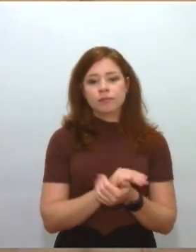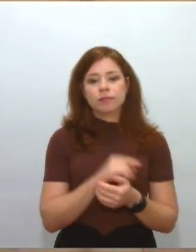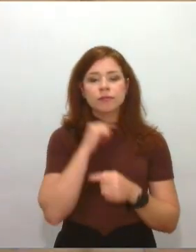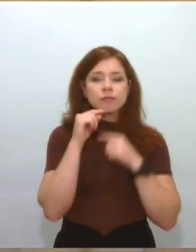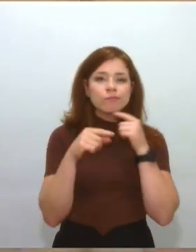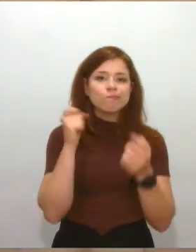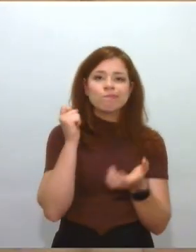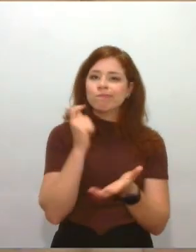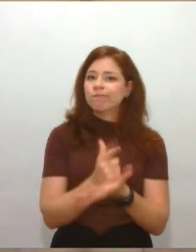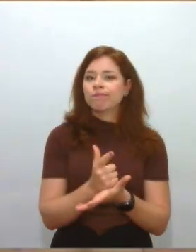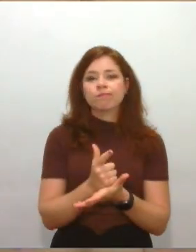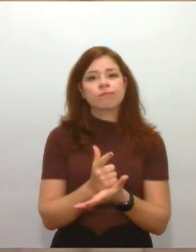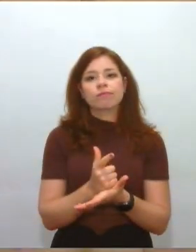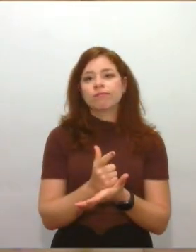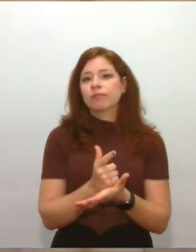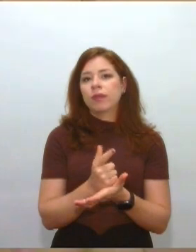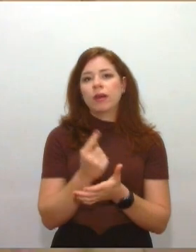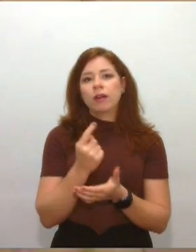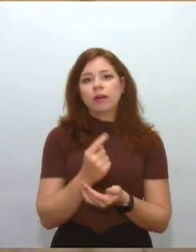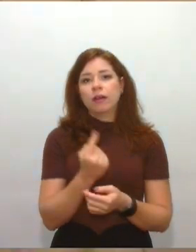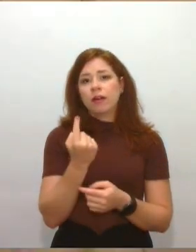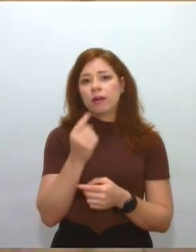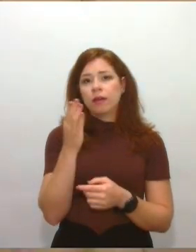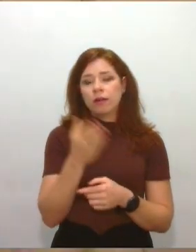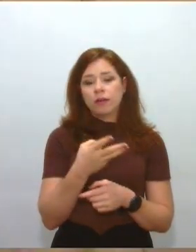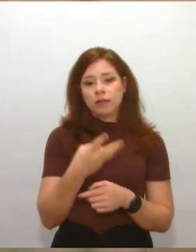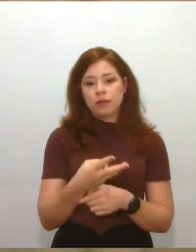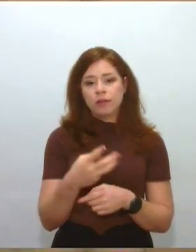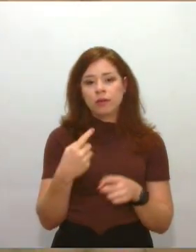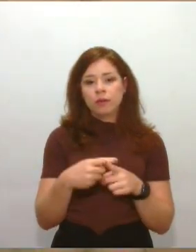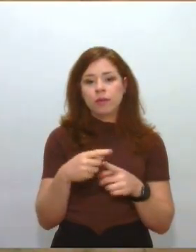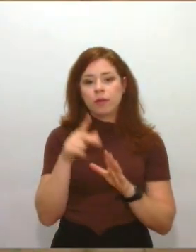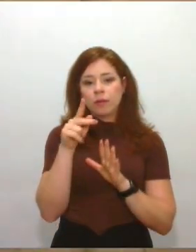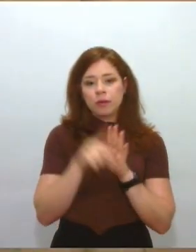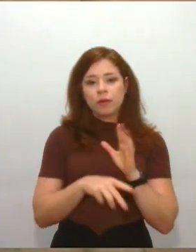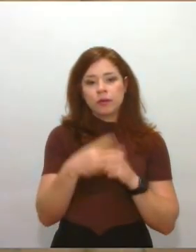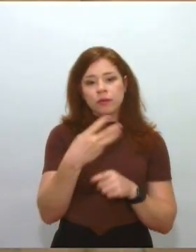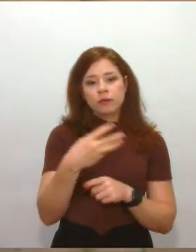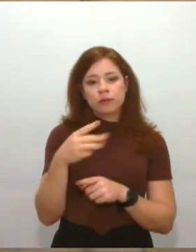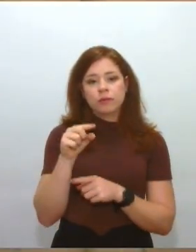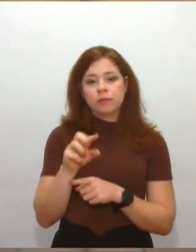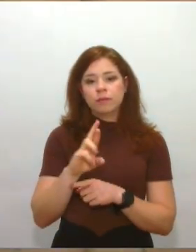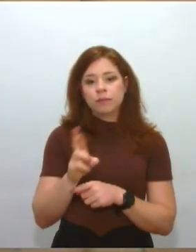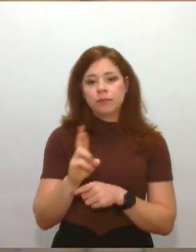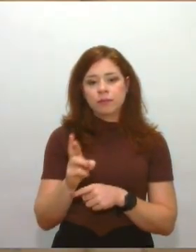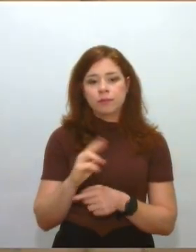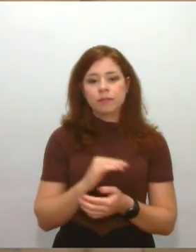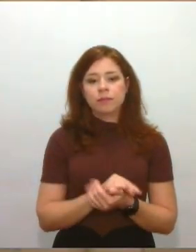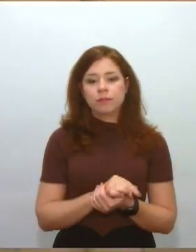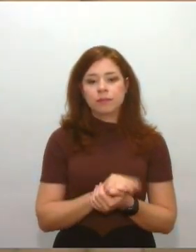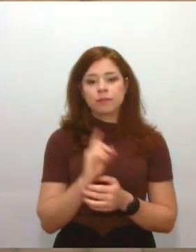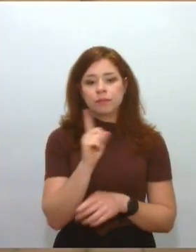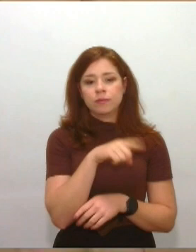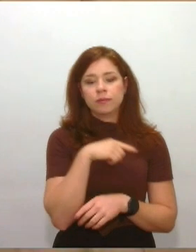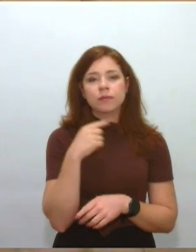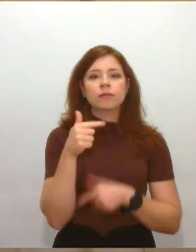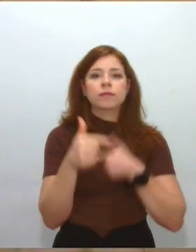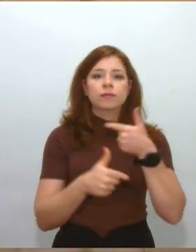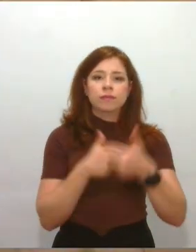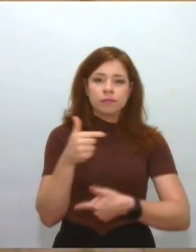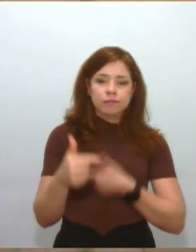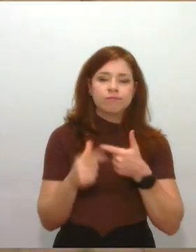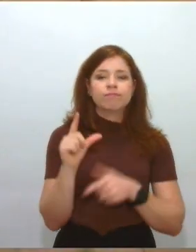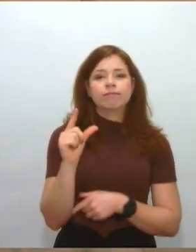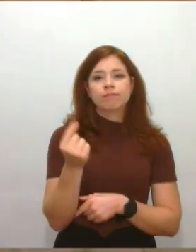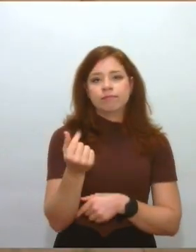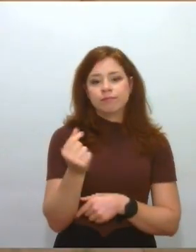desse projeto. O projeto está orçado em R$33 mil. A gente vamos trabalhar com baixo orçamento